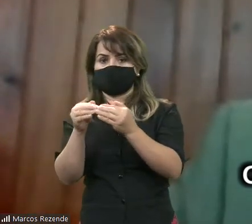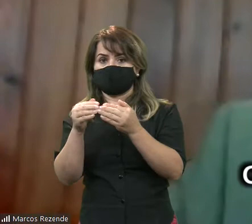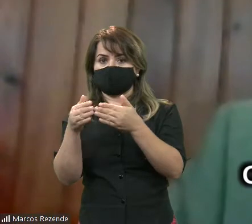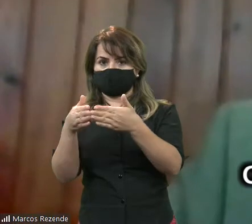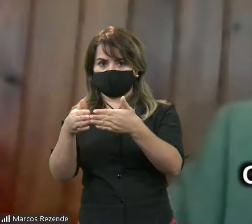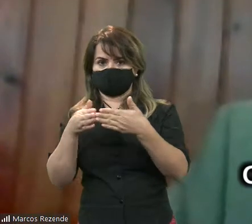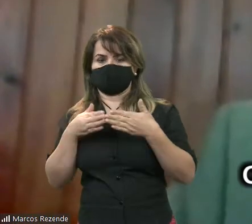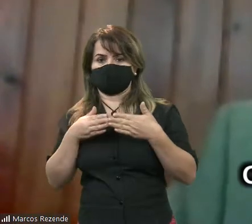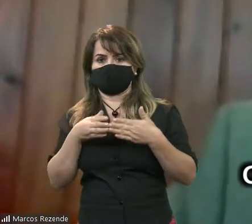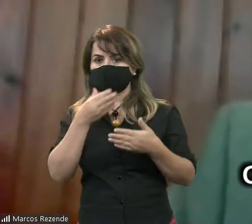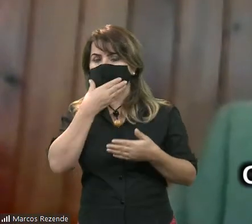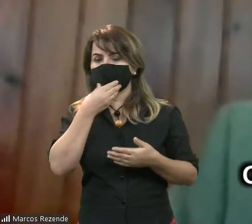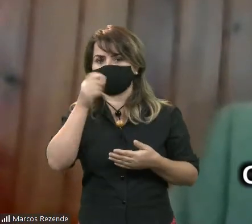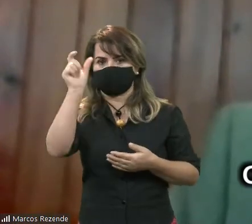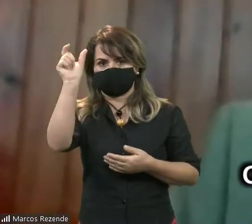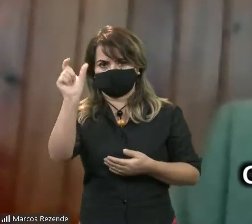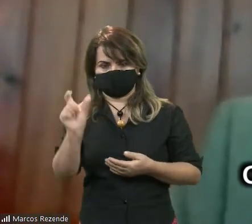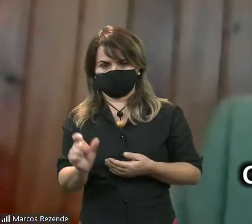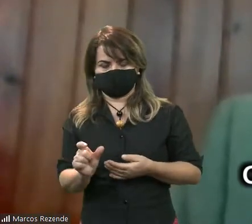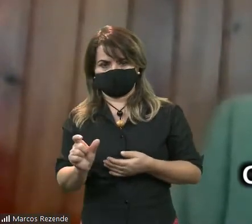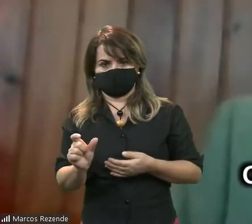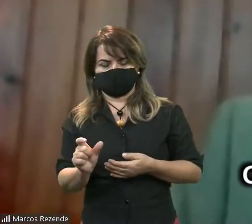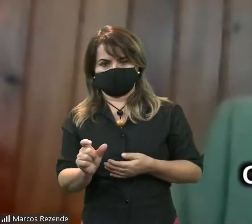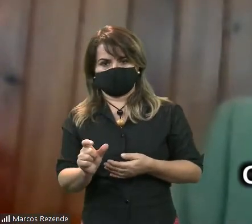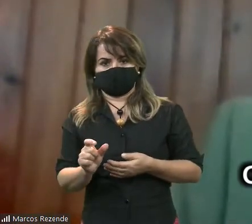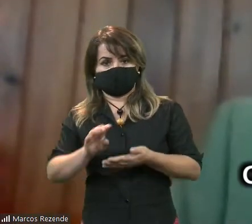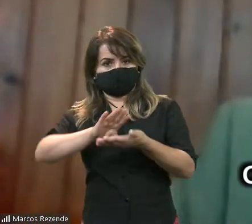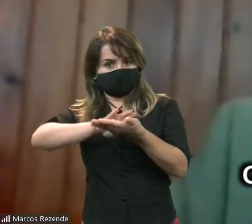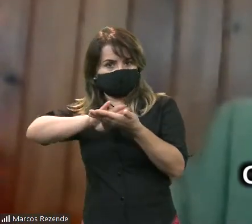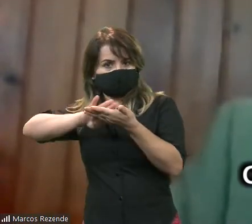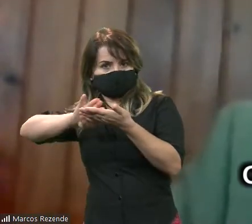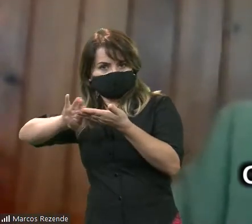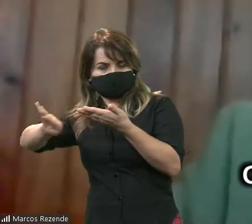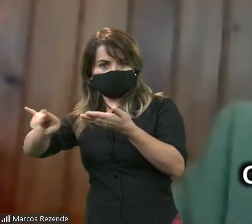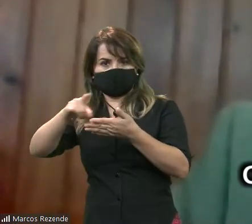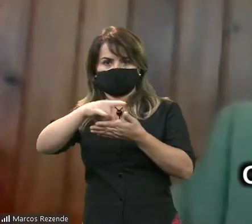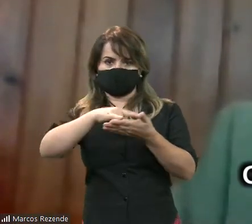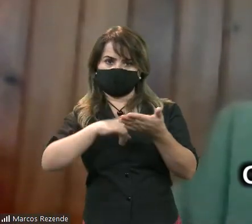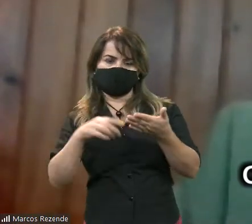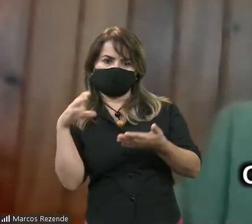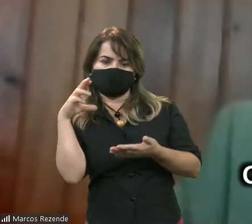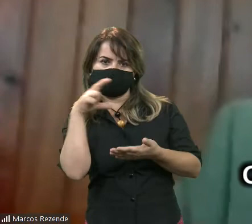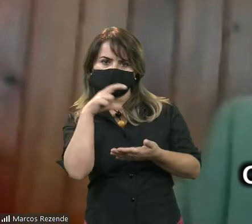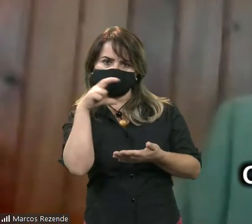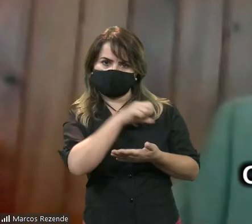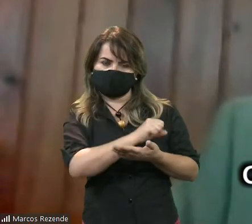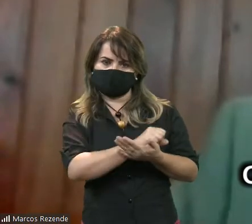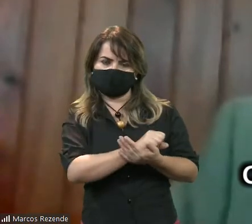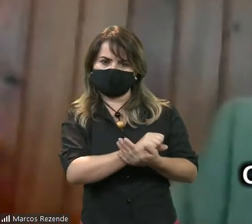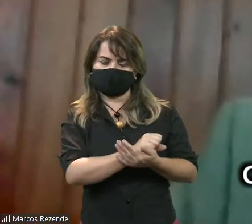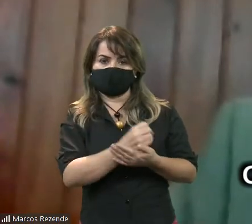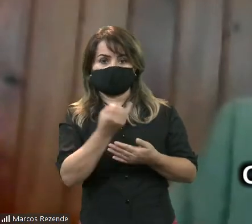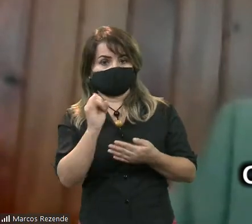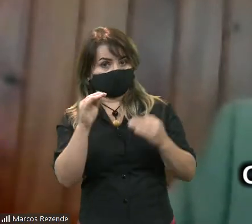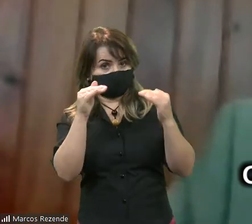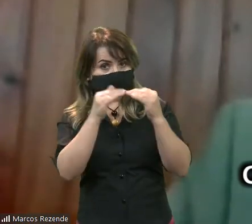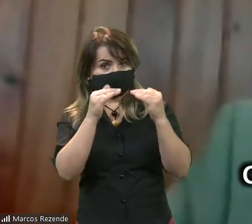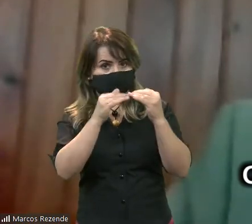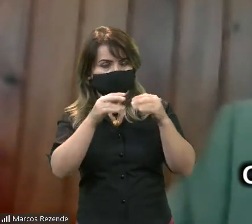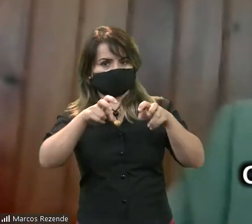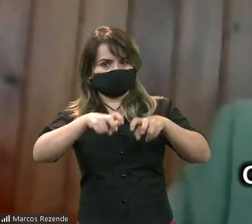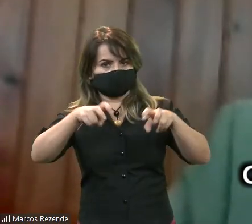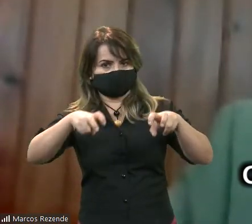formulado pelo líder do senhor prefeito para a retirada do regime de urgência do mencionado projeto, permaneçam como se